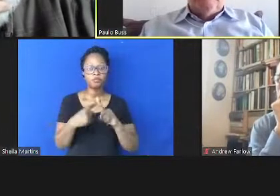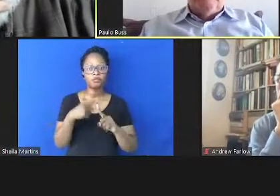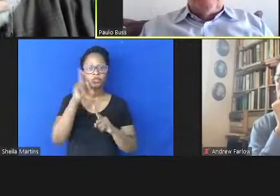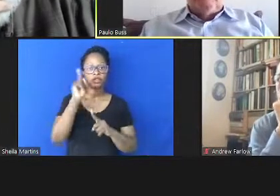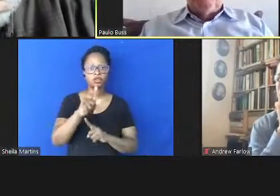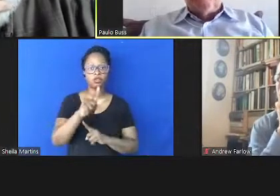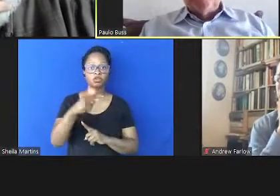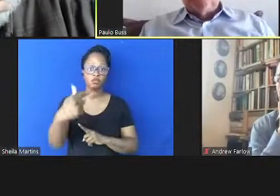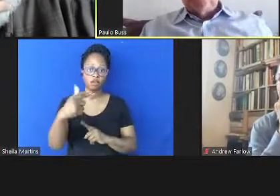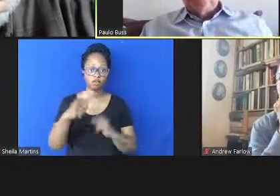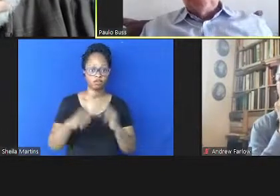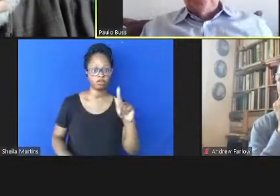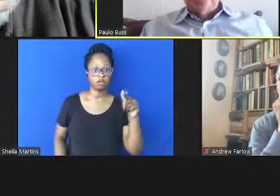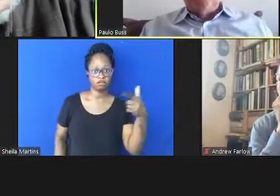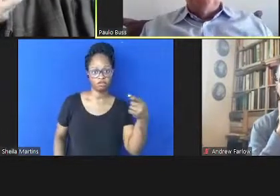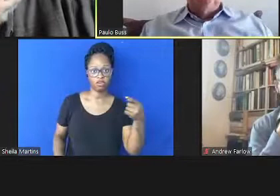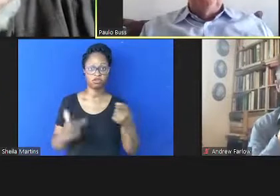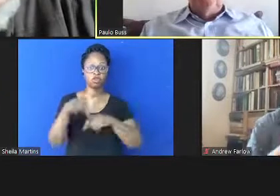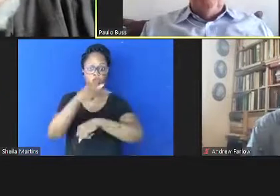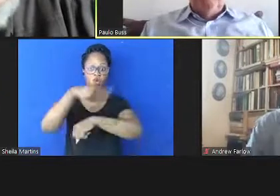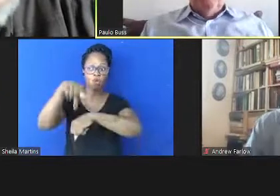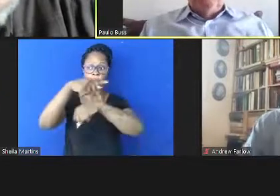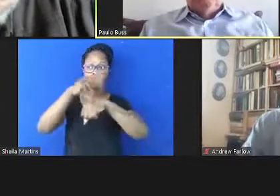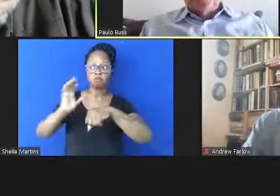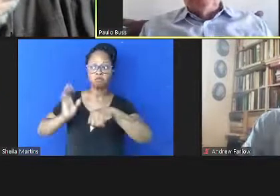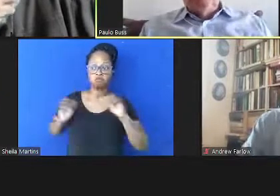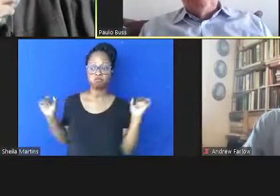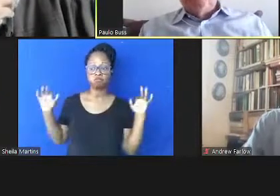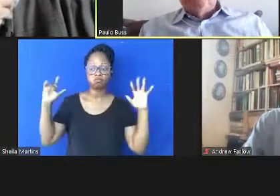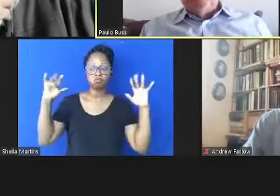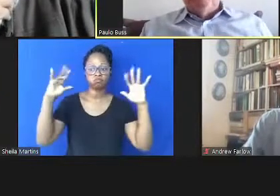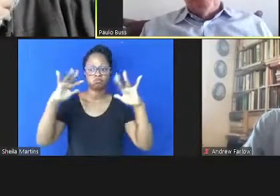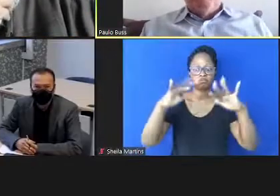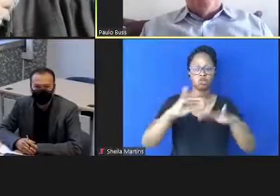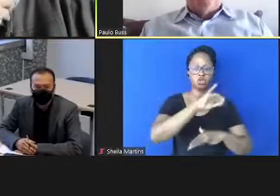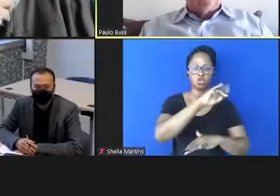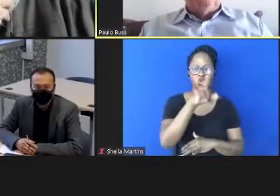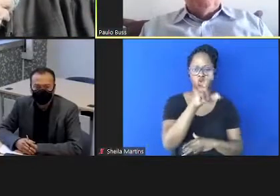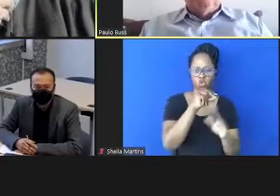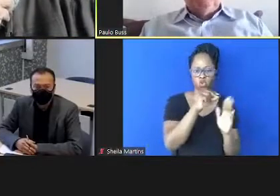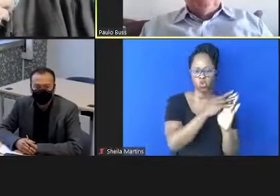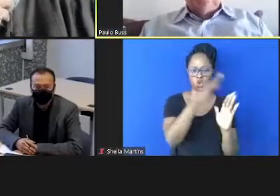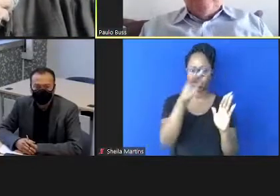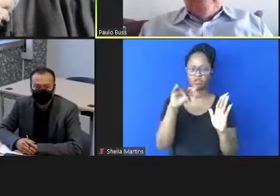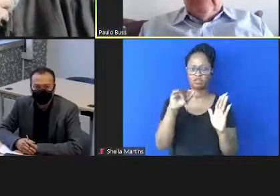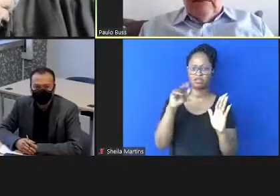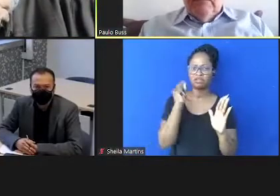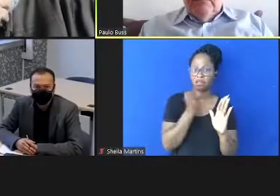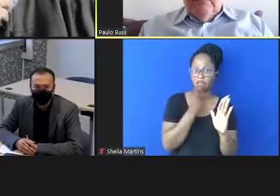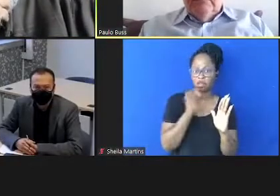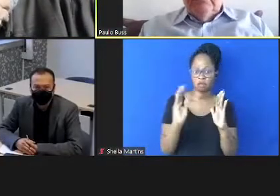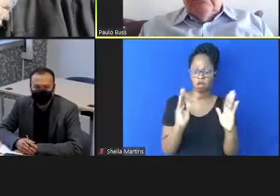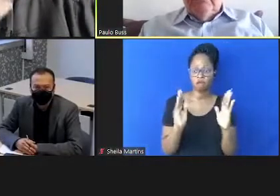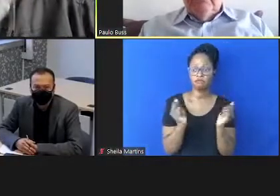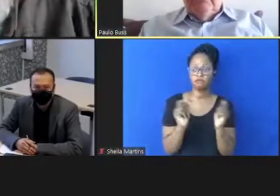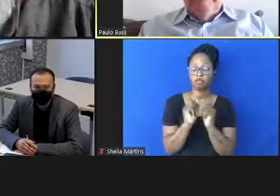e G7, os países mais ricos do mundo, se reuniram entre julho e setembro para fazer nada.